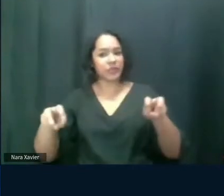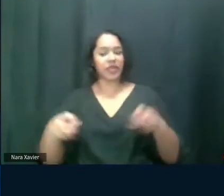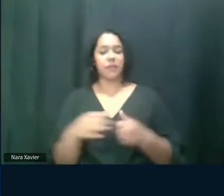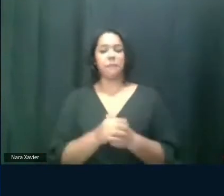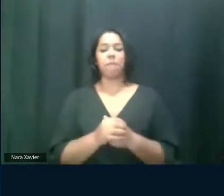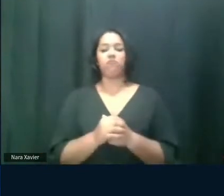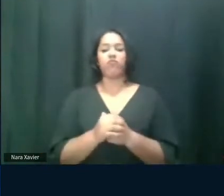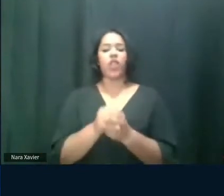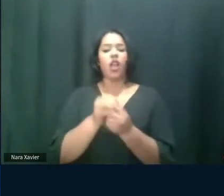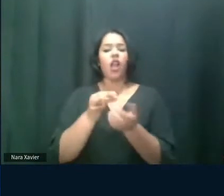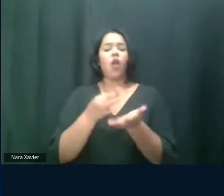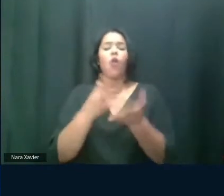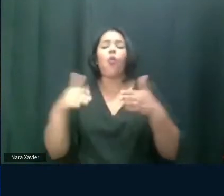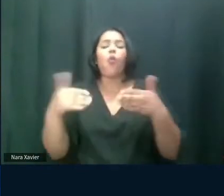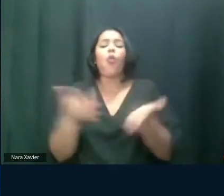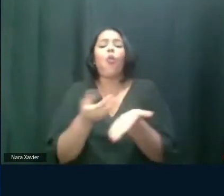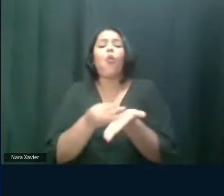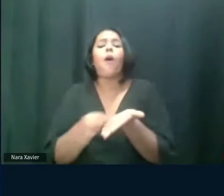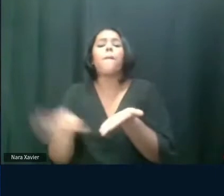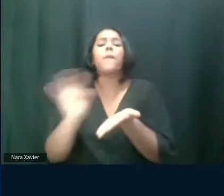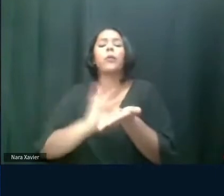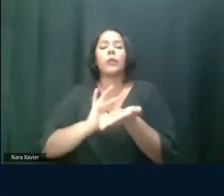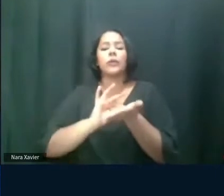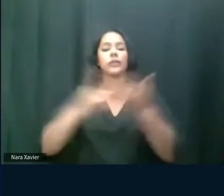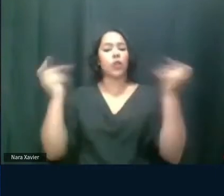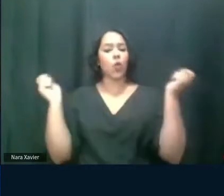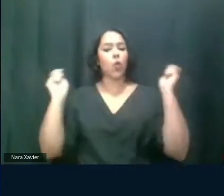por competência. Eu sei que você